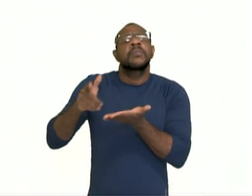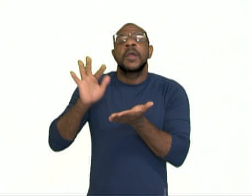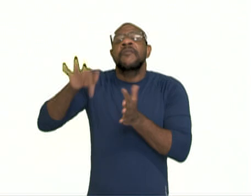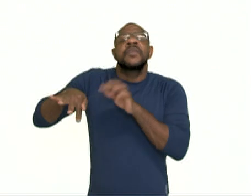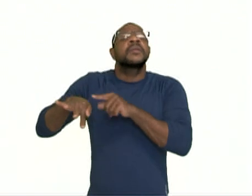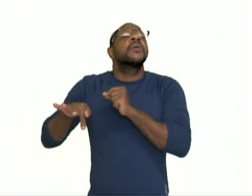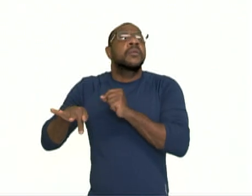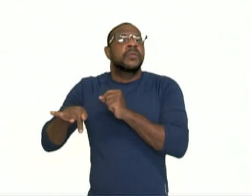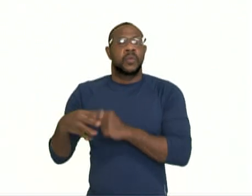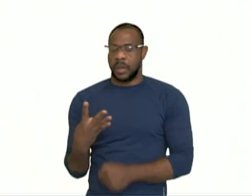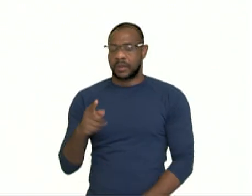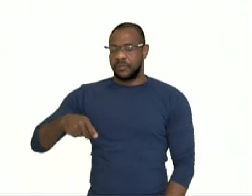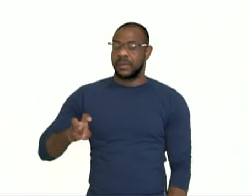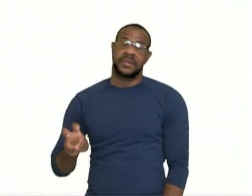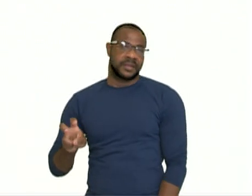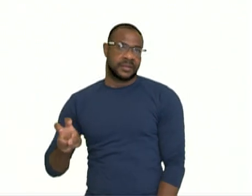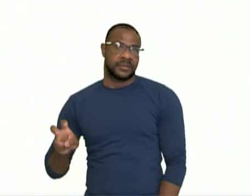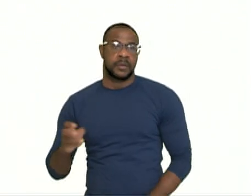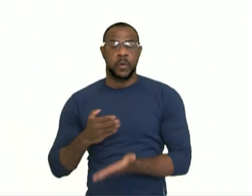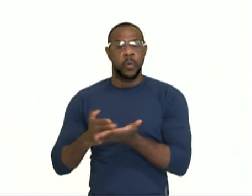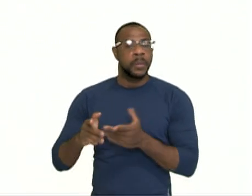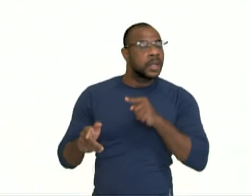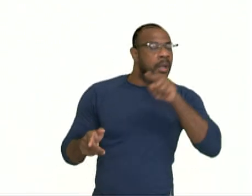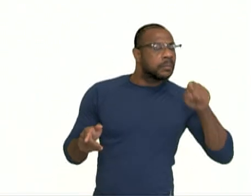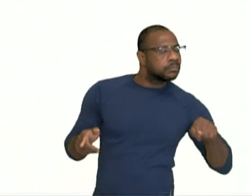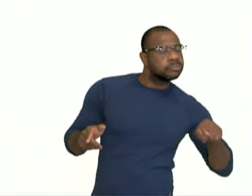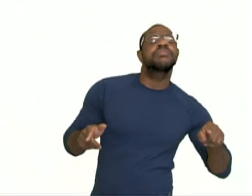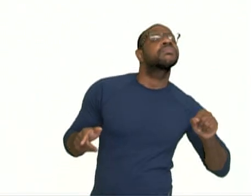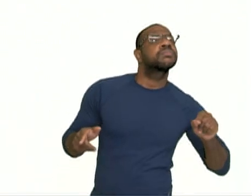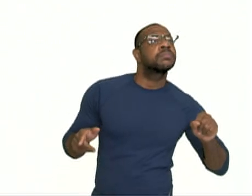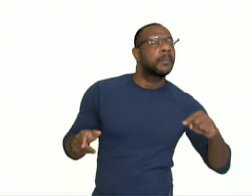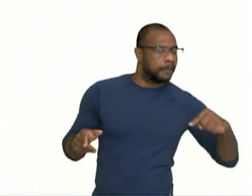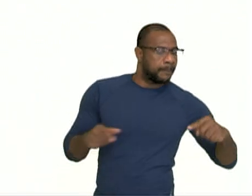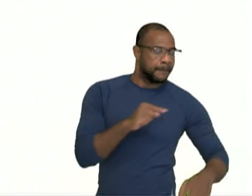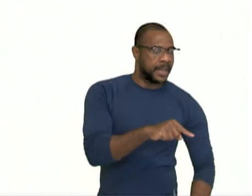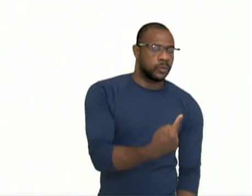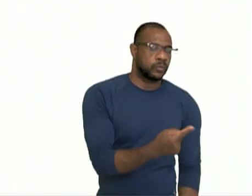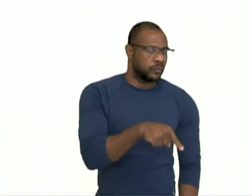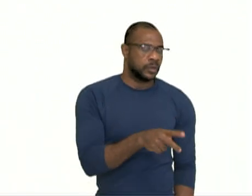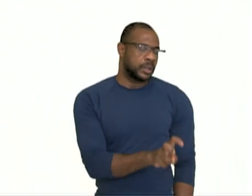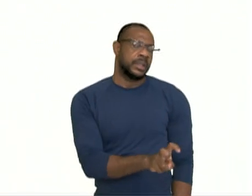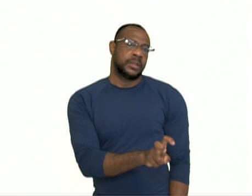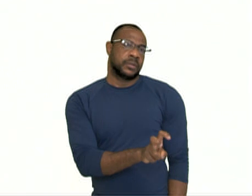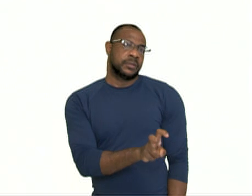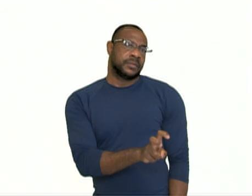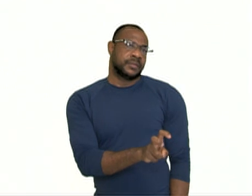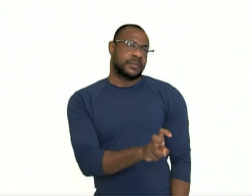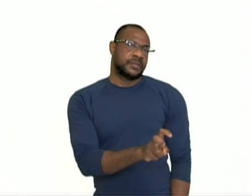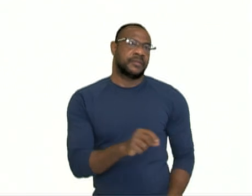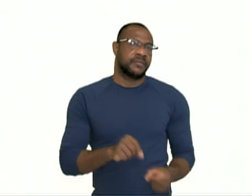em 4,5, aonde ele iniciou, em menos 1,5. Fazendo